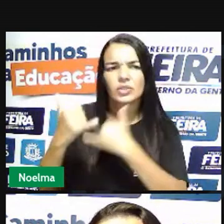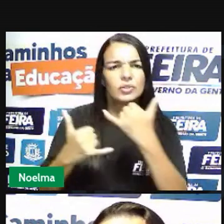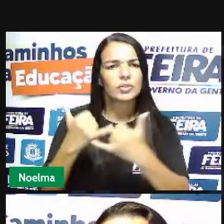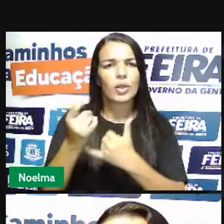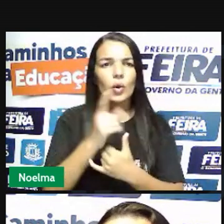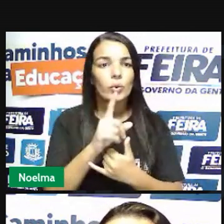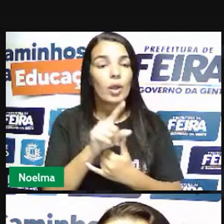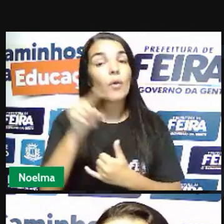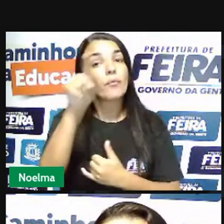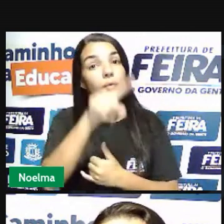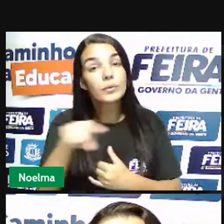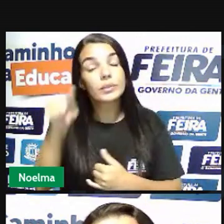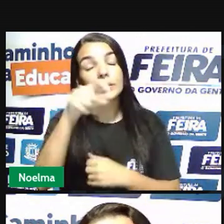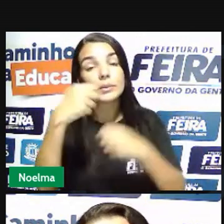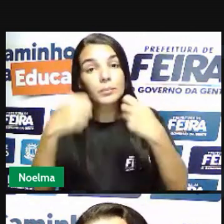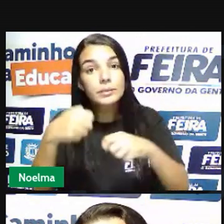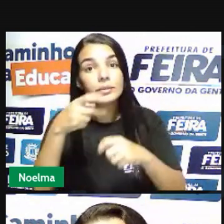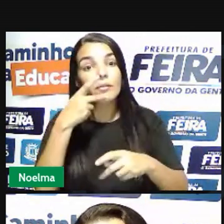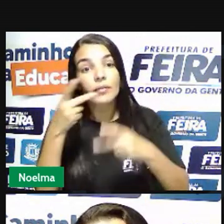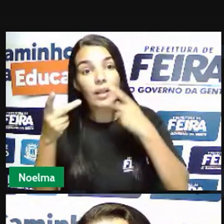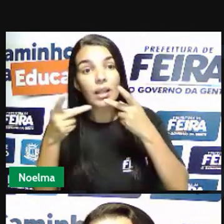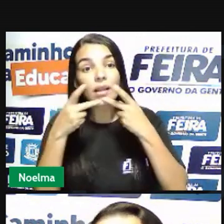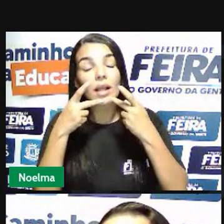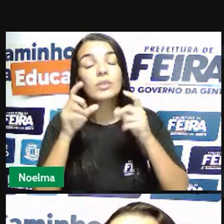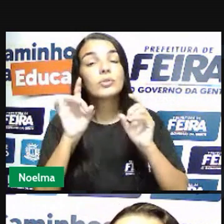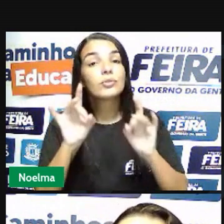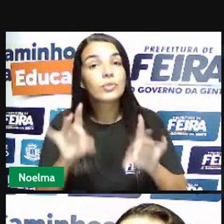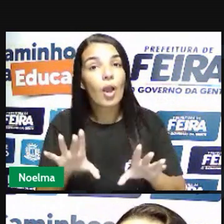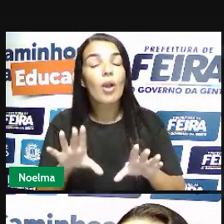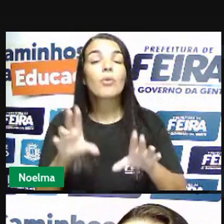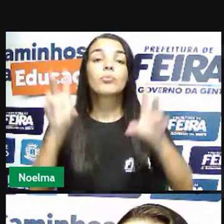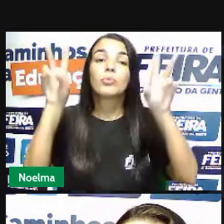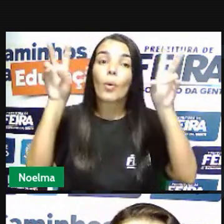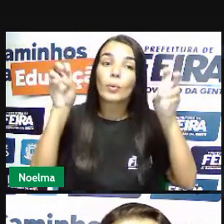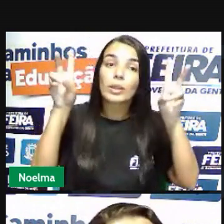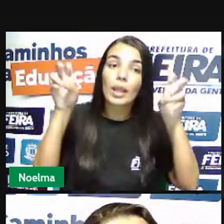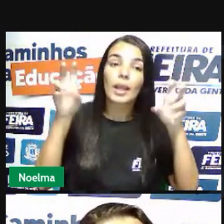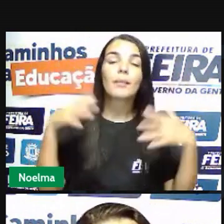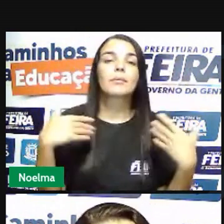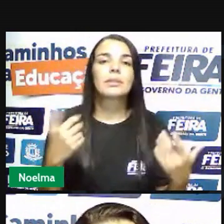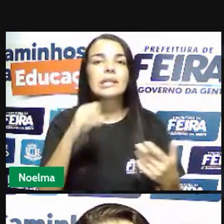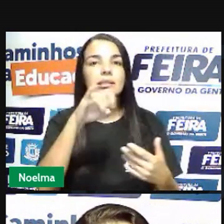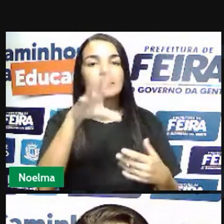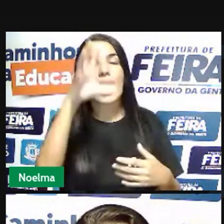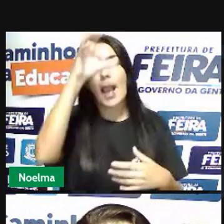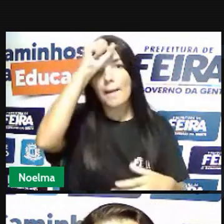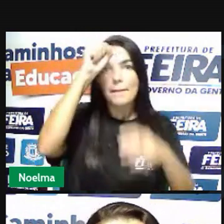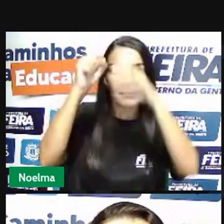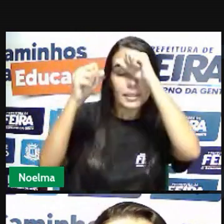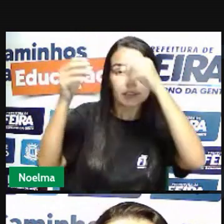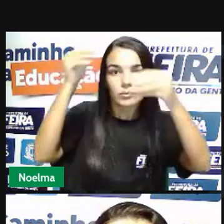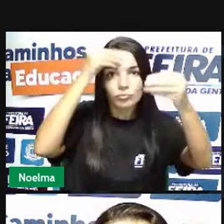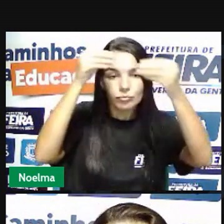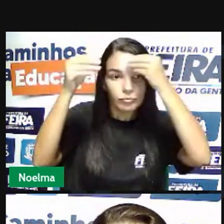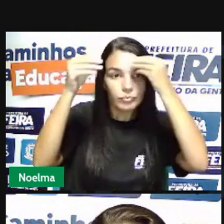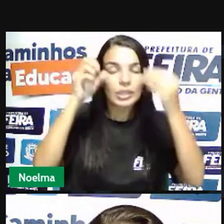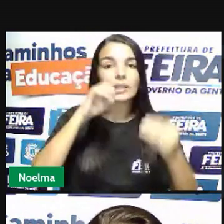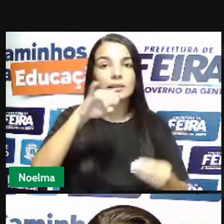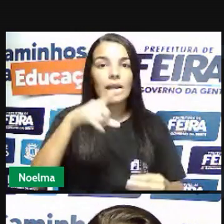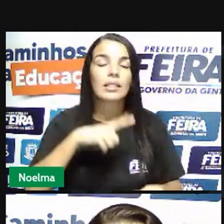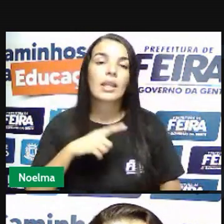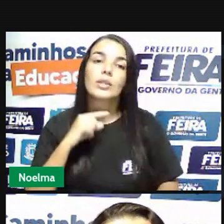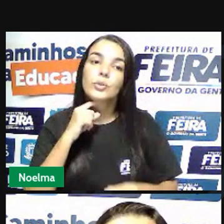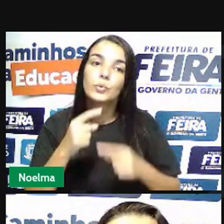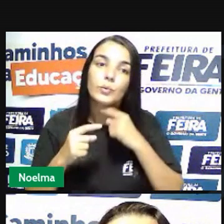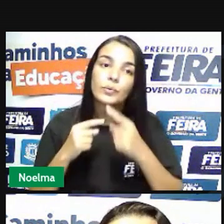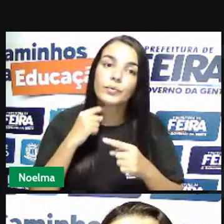vocês falem sobre o assunto, o que vocês acharam, o que vocês já sabem sobre isso, o que vocês aprenderam, se vocês têm alguma